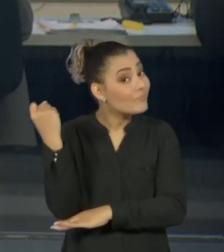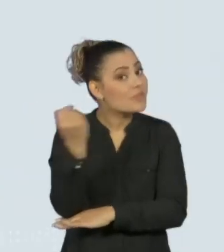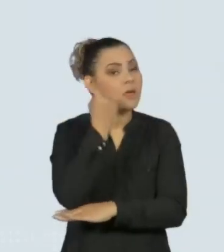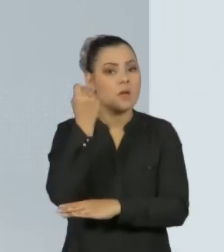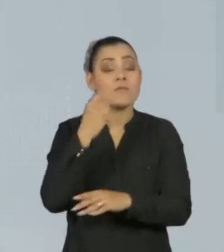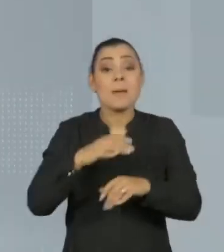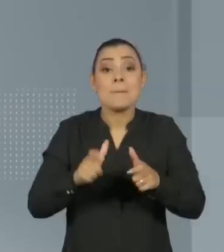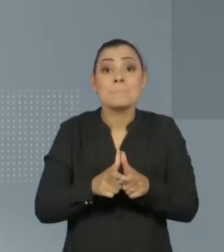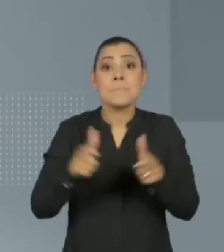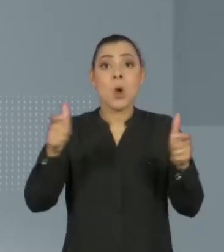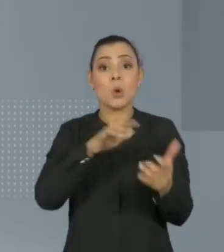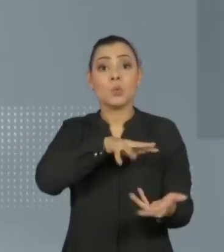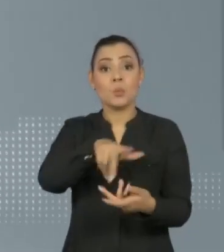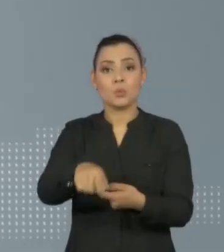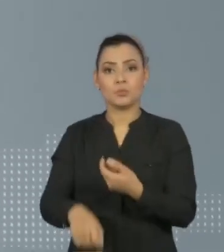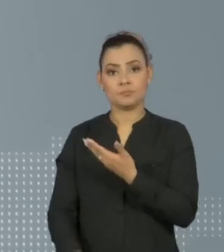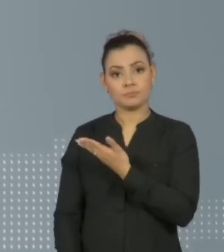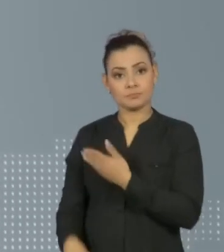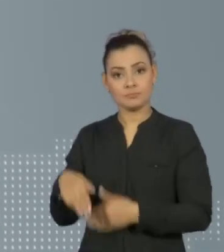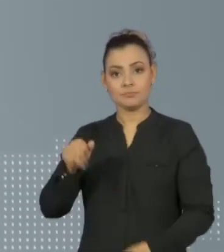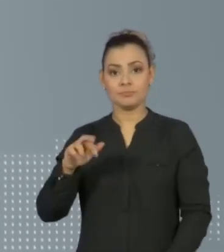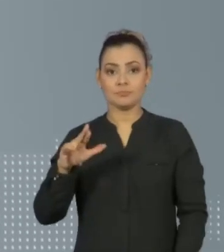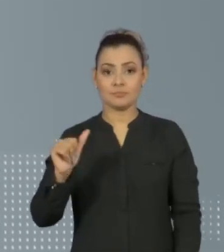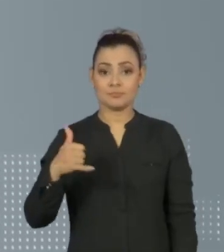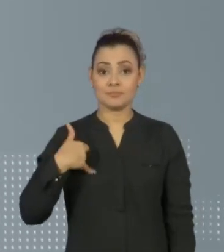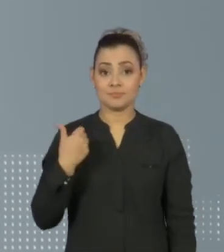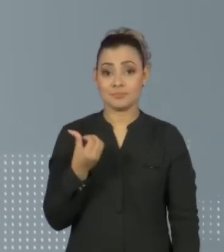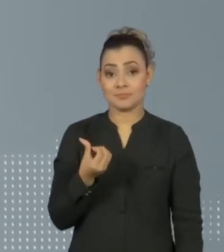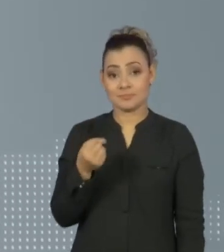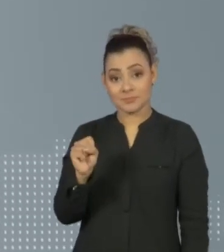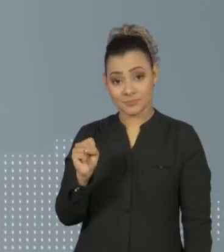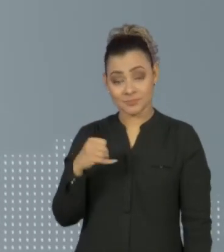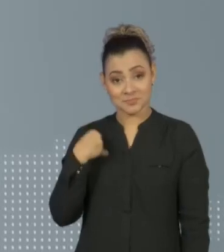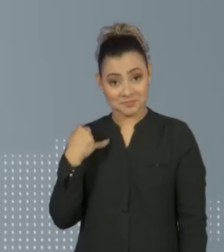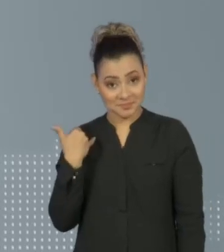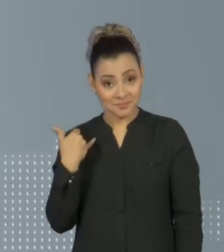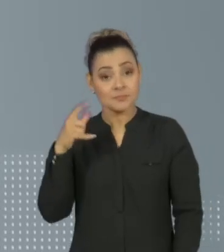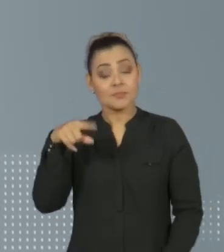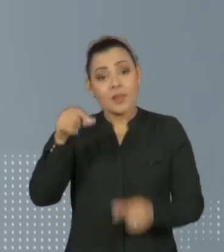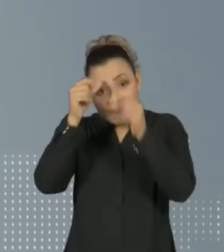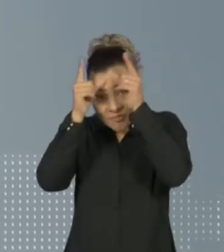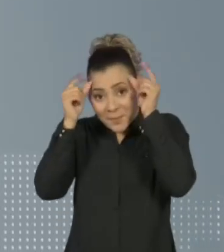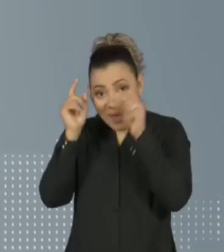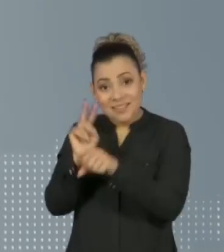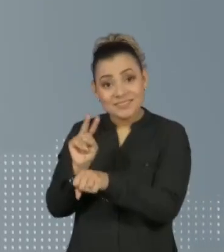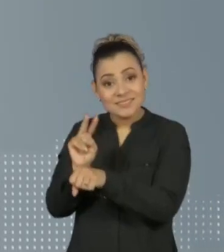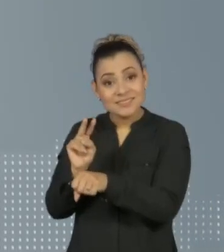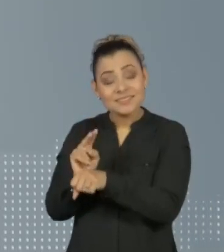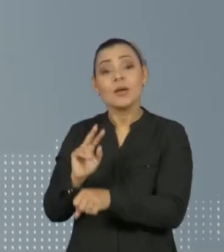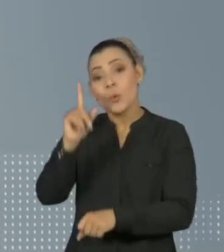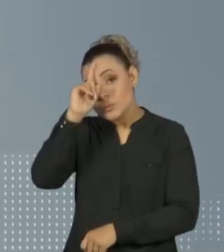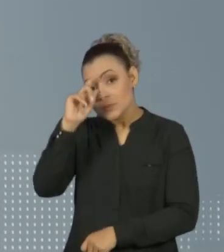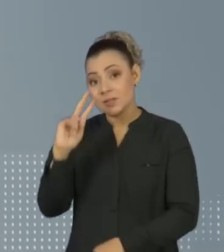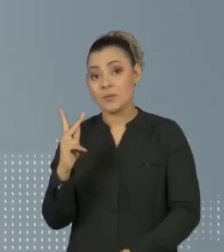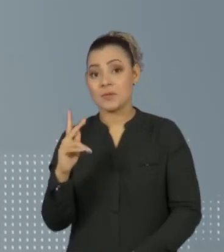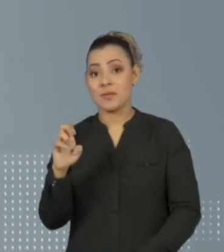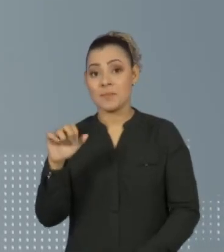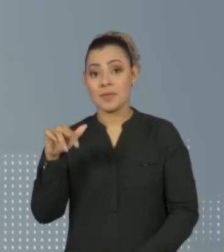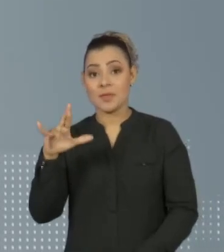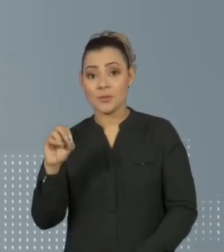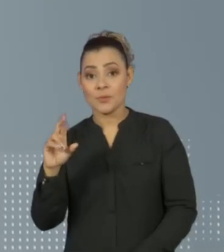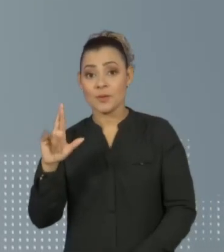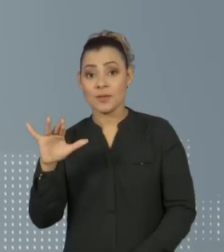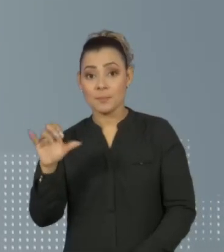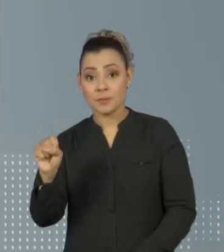mundo. Mércia Alves, de 68 anos, era auxiliar de enfermagem no Hospital Emílio Ribas, em São Paulo. Ela